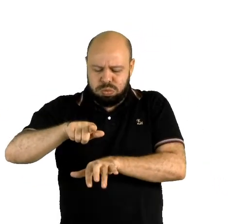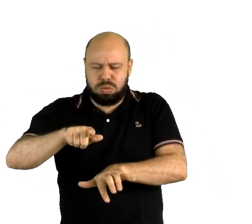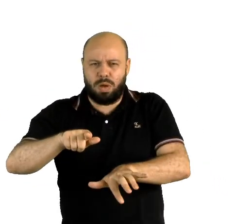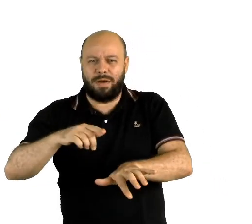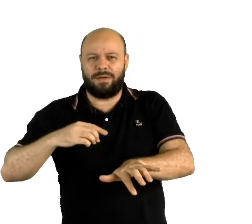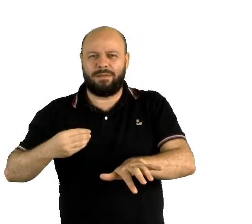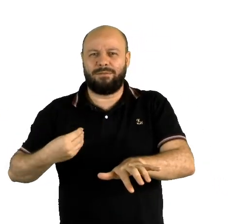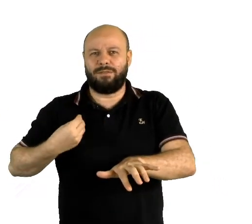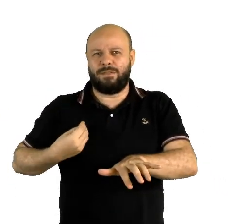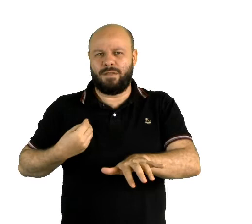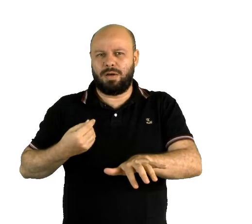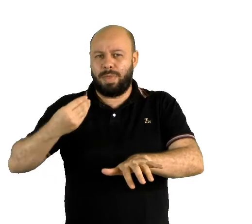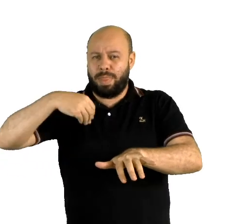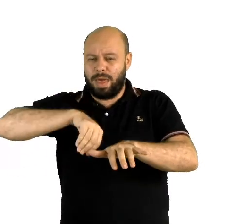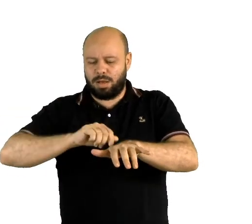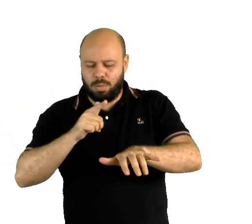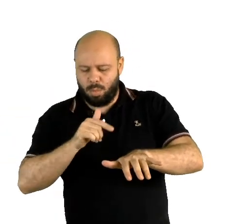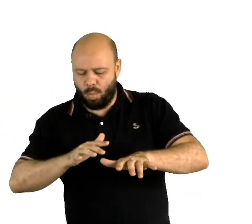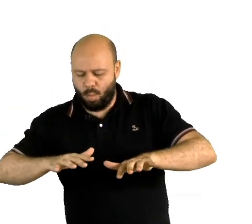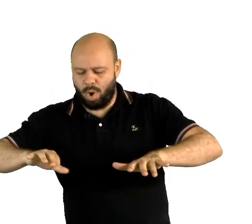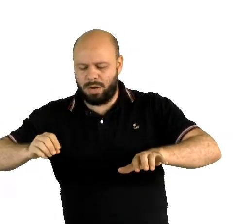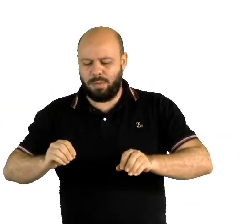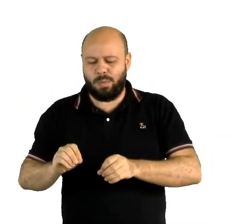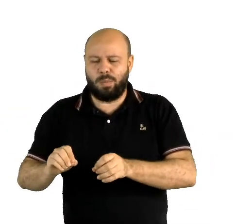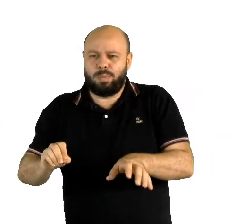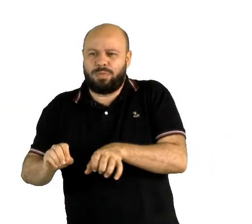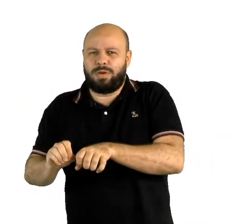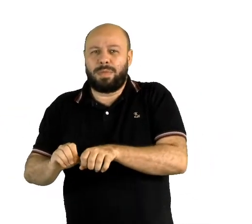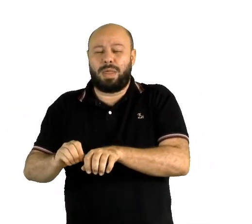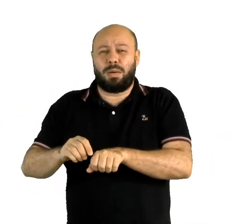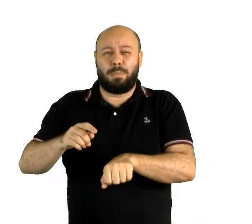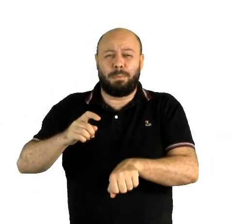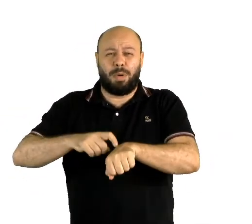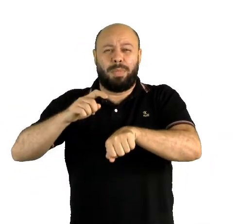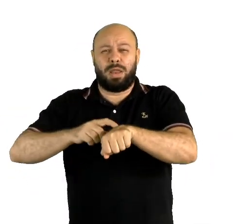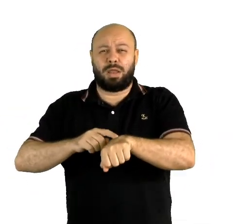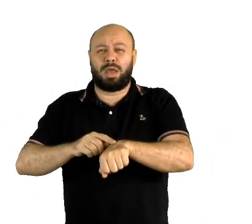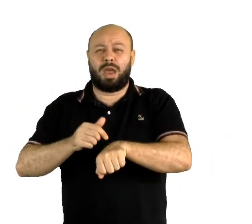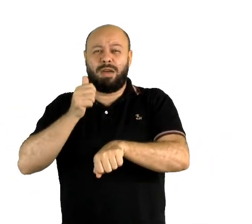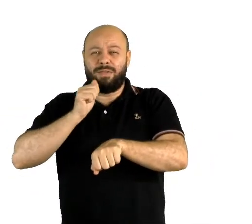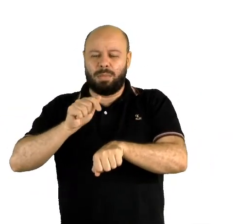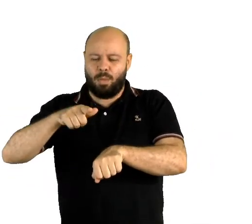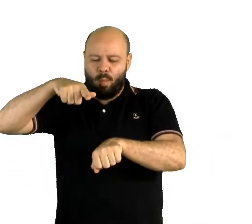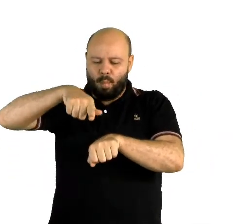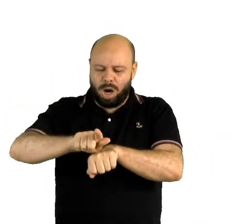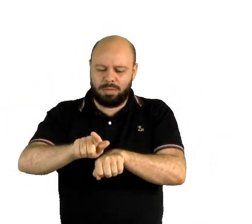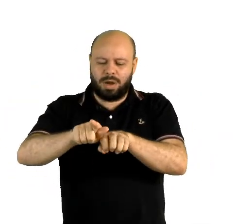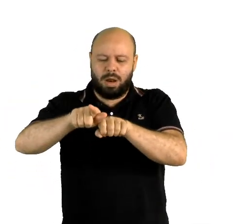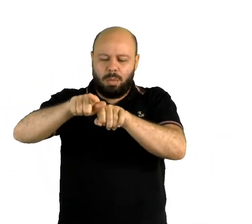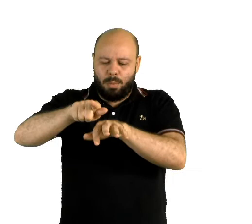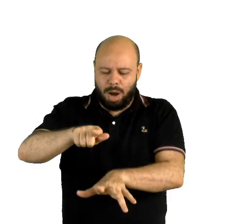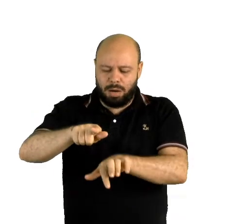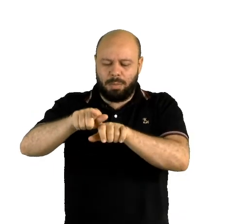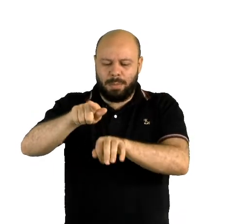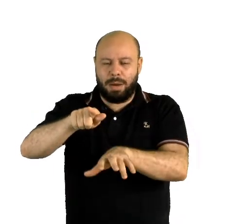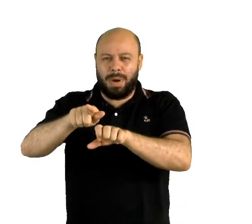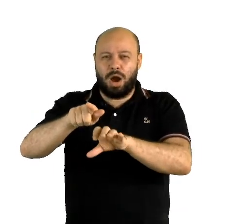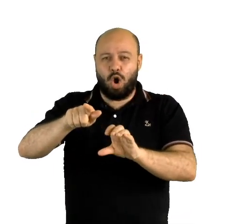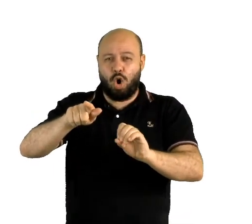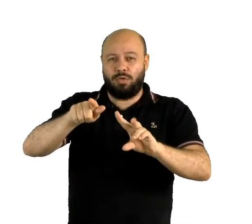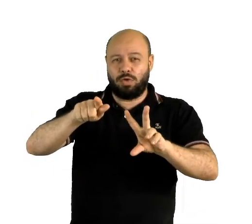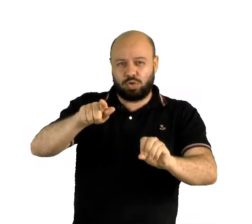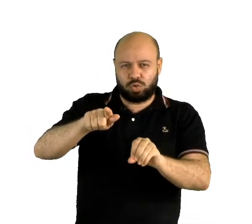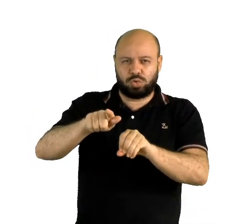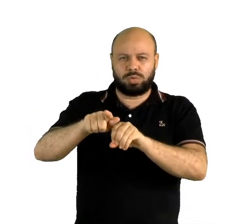aquáticas, então quando a fêmea encosta o abdômen na água, ela está liberando seus ovos. Esse